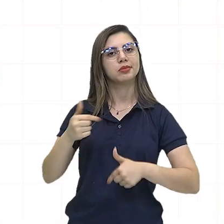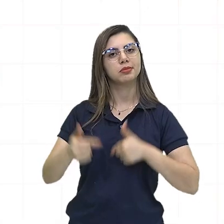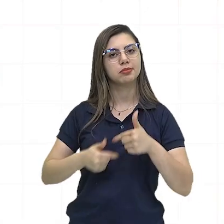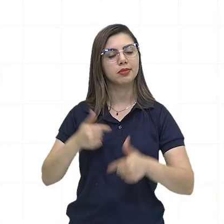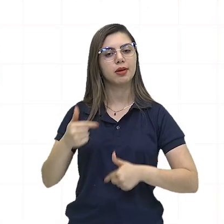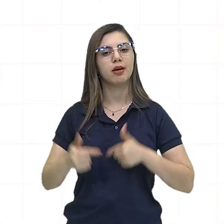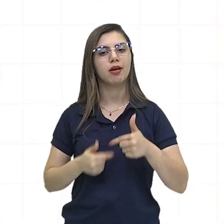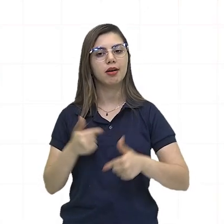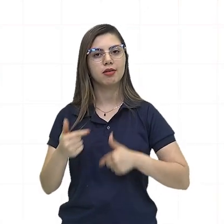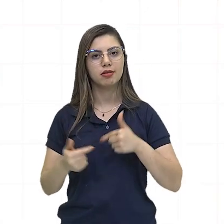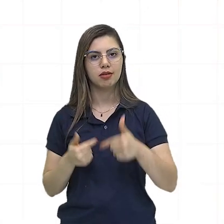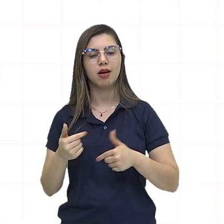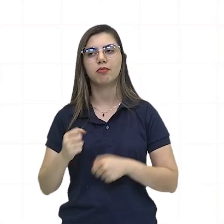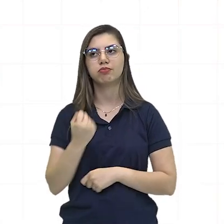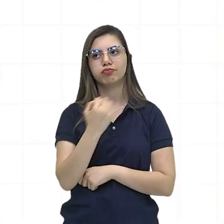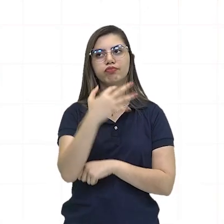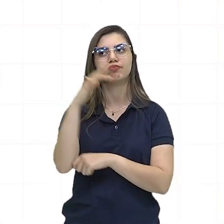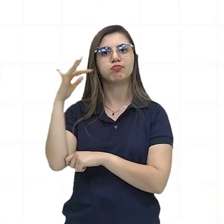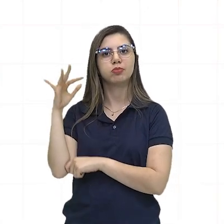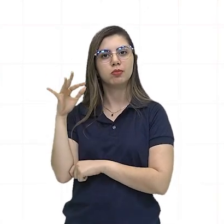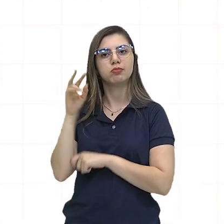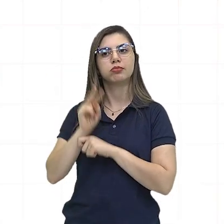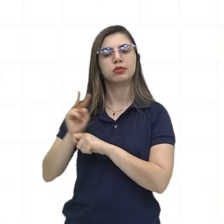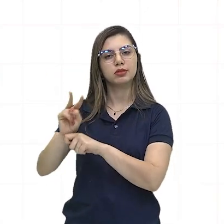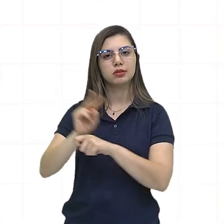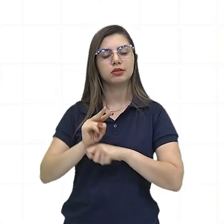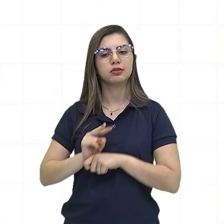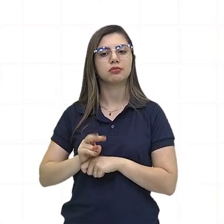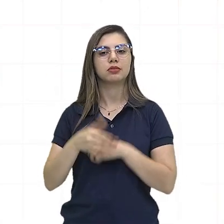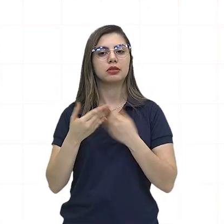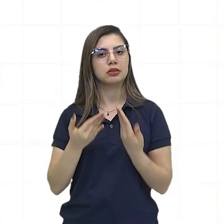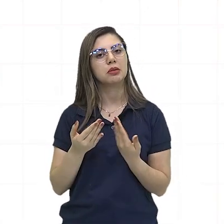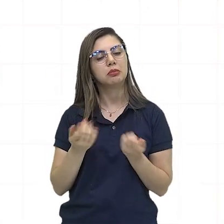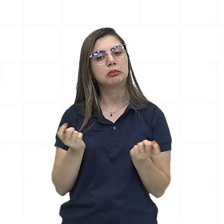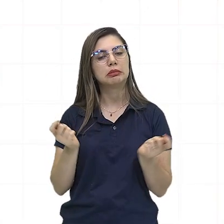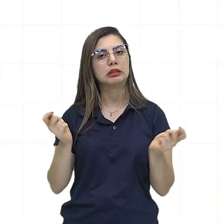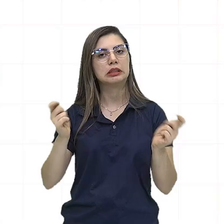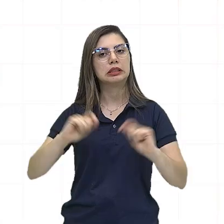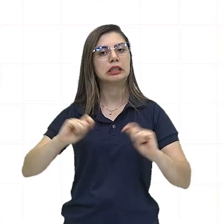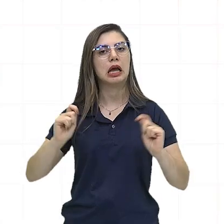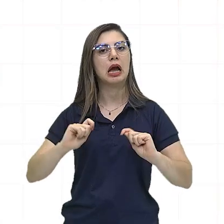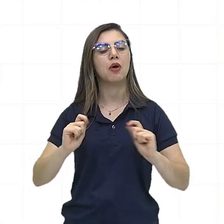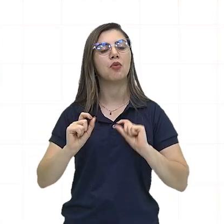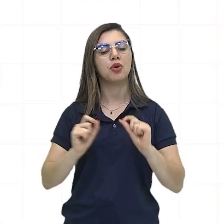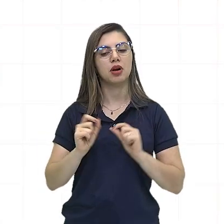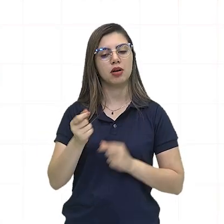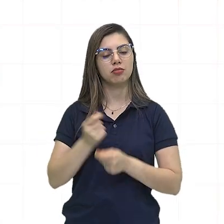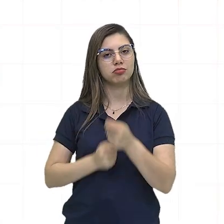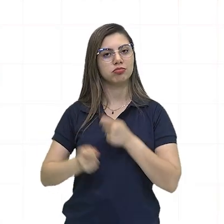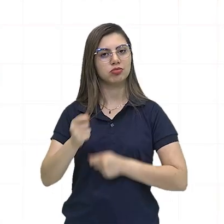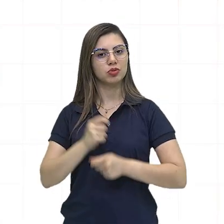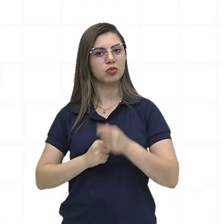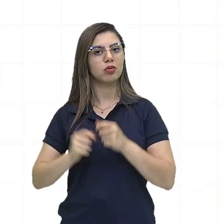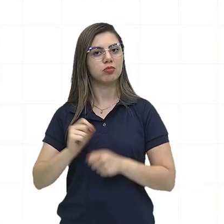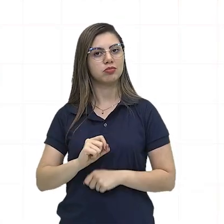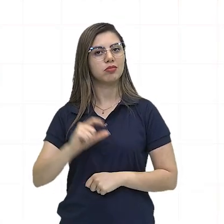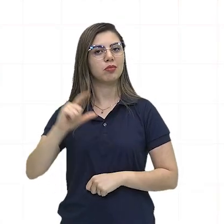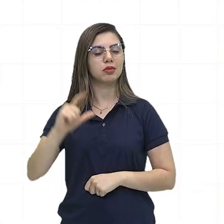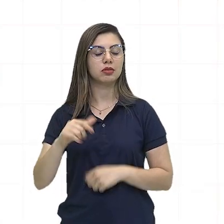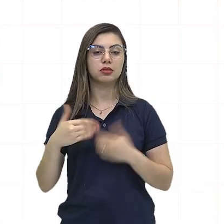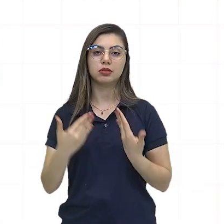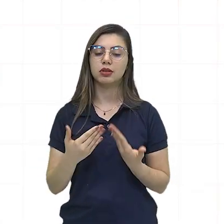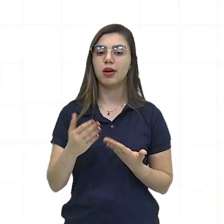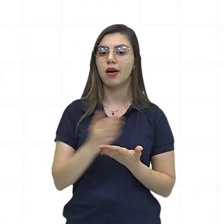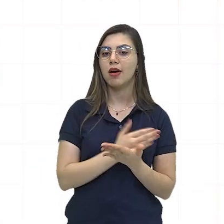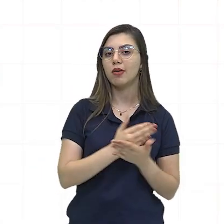de forma ambientalmente consciente e eles podem ampliar a sua renda, né, gente? Então, em alguns lugares